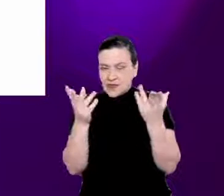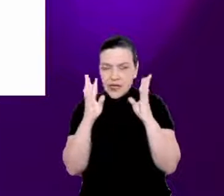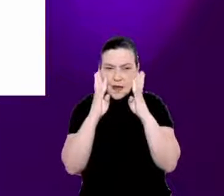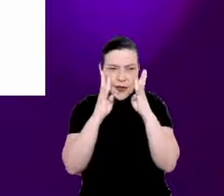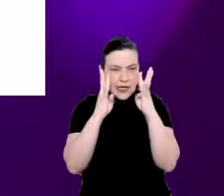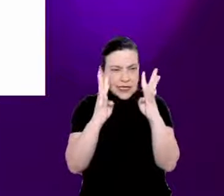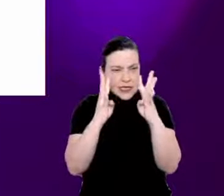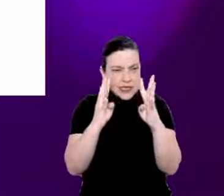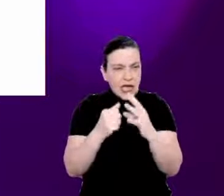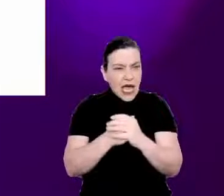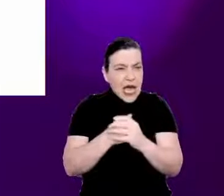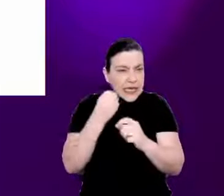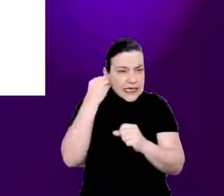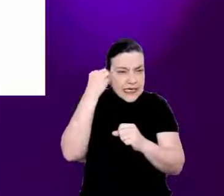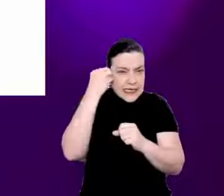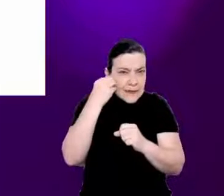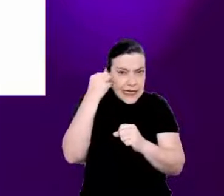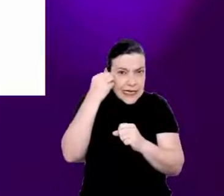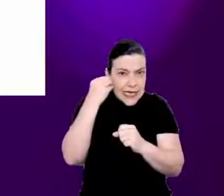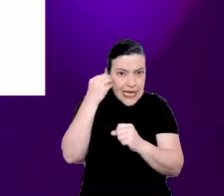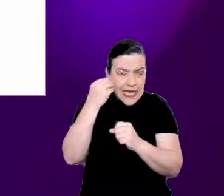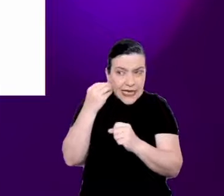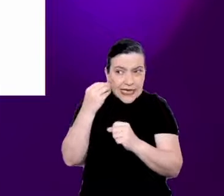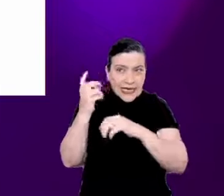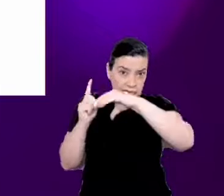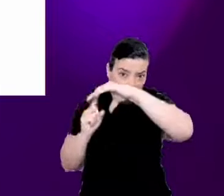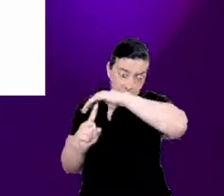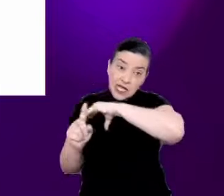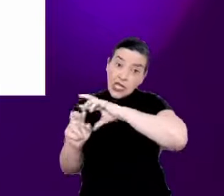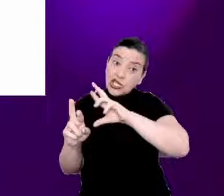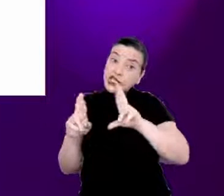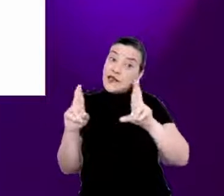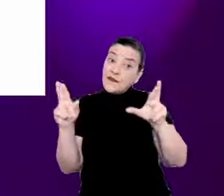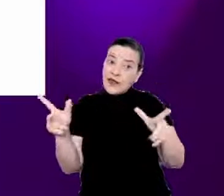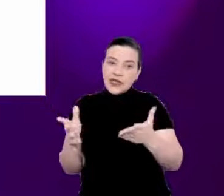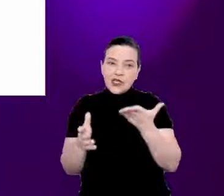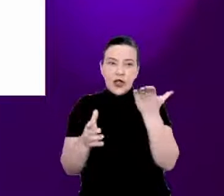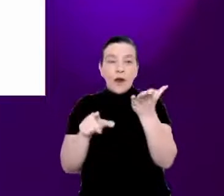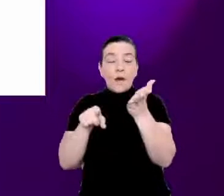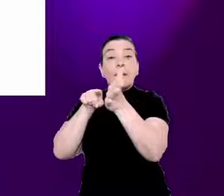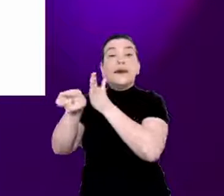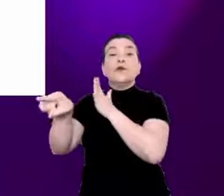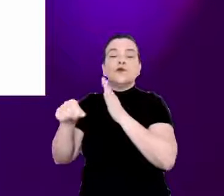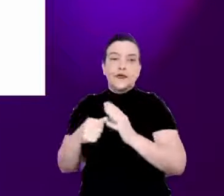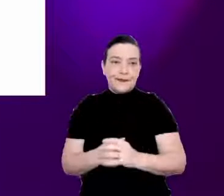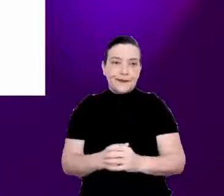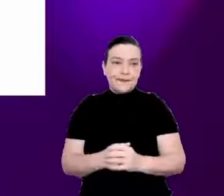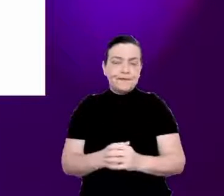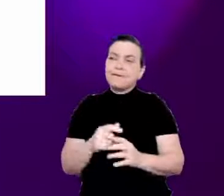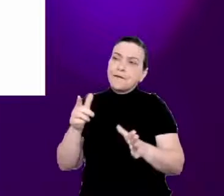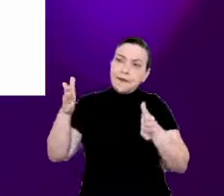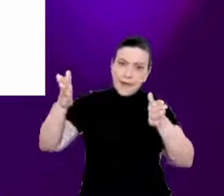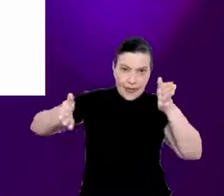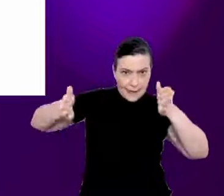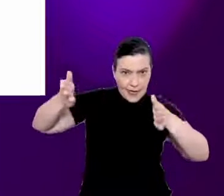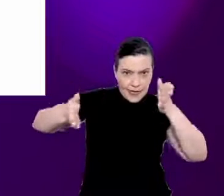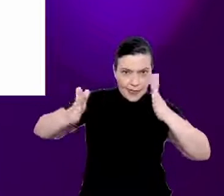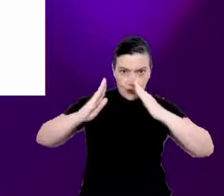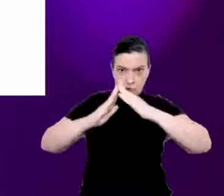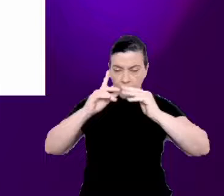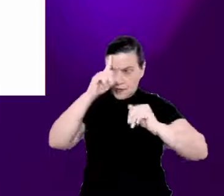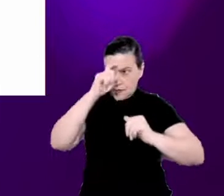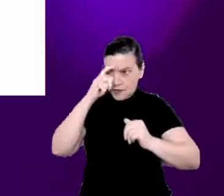a experiência do paciente, é muito diferente. Então, olha lá, uma pergunta é, durante a sua